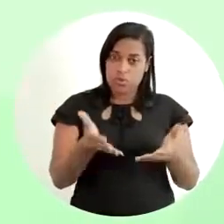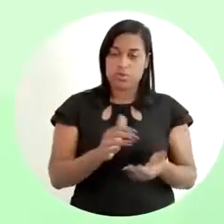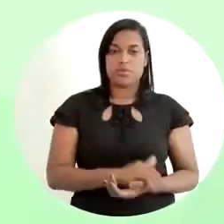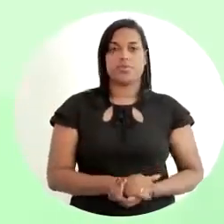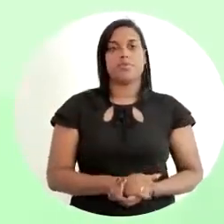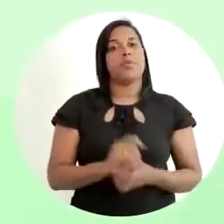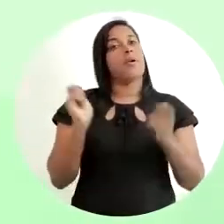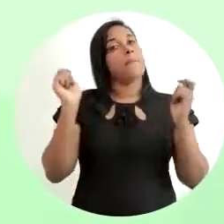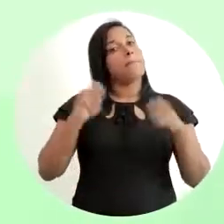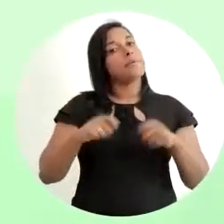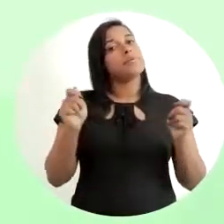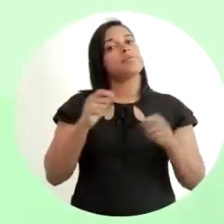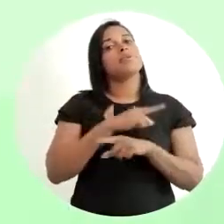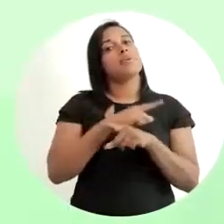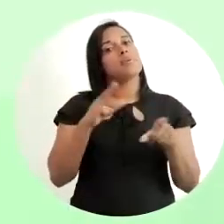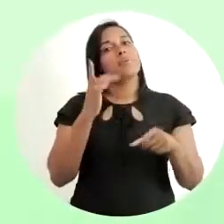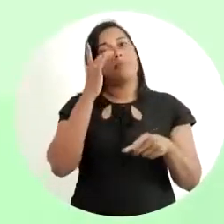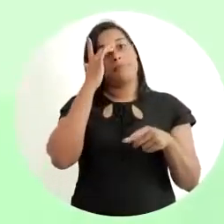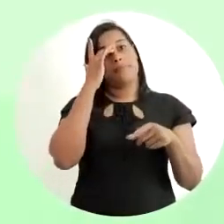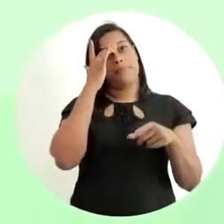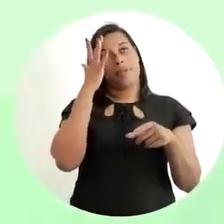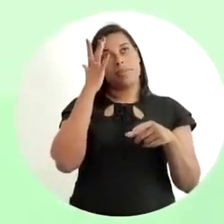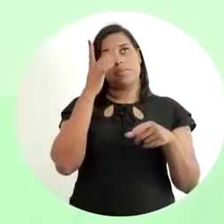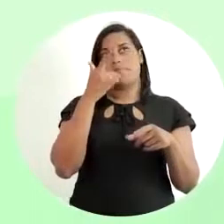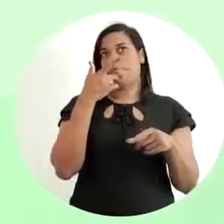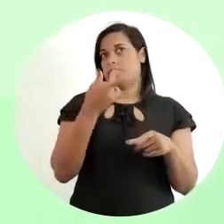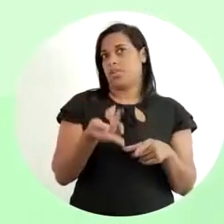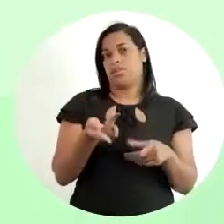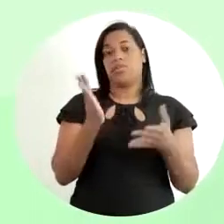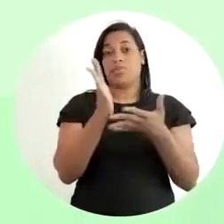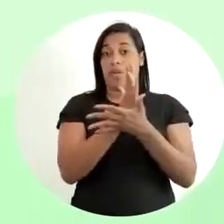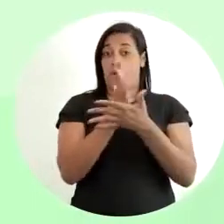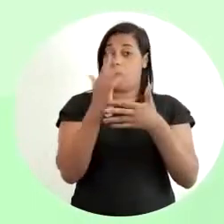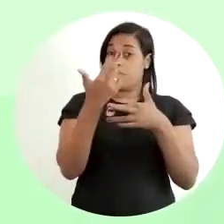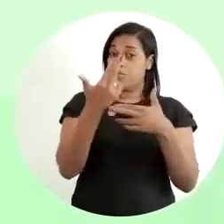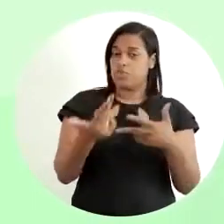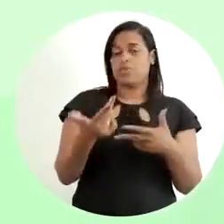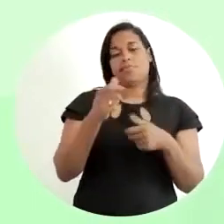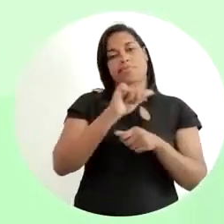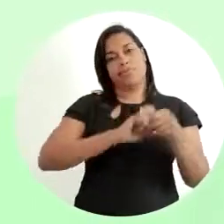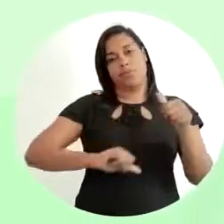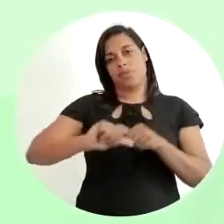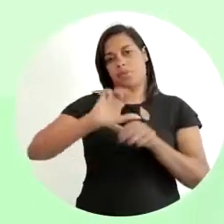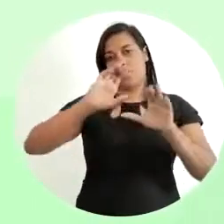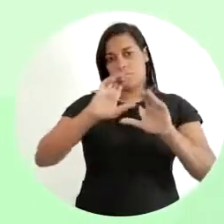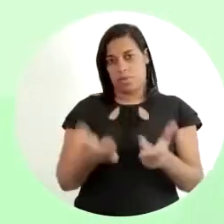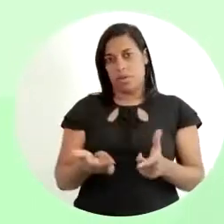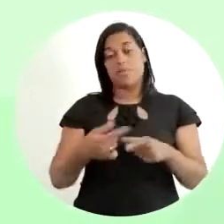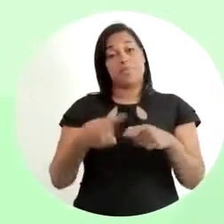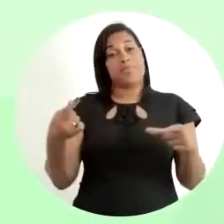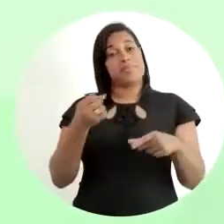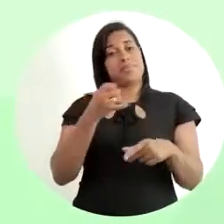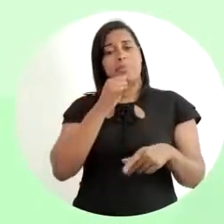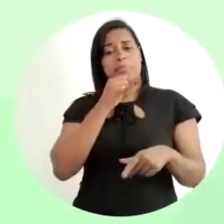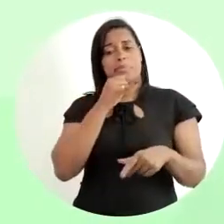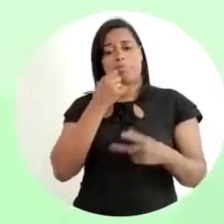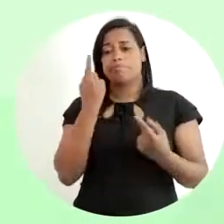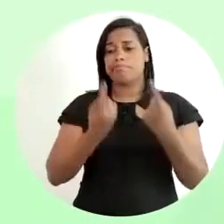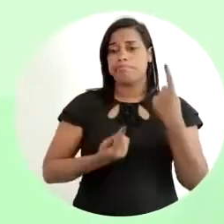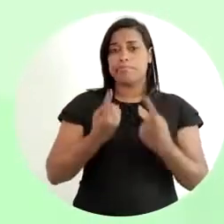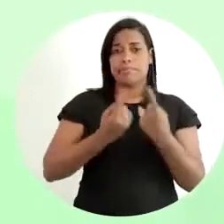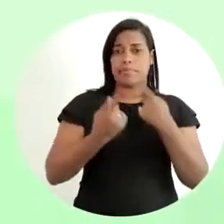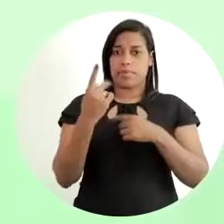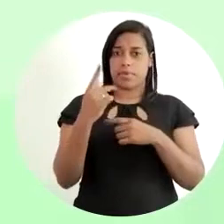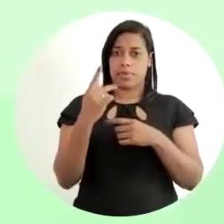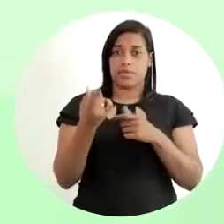dia? Possivelmente, é fácil nós chegarmos à conclusão de que algumas coisas mudaram. E se nós fizéssemos